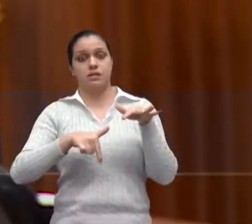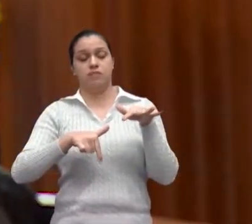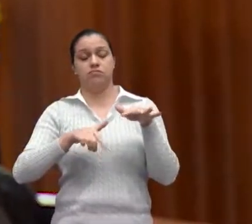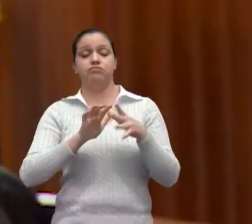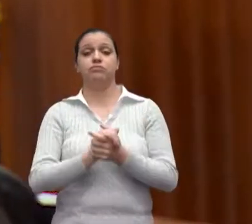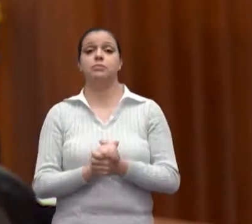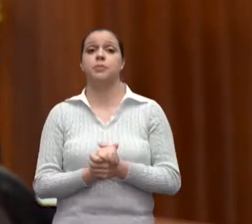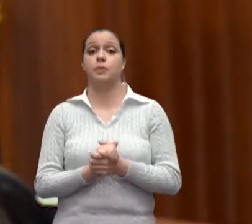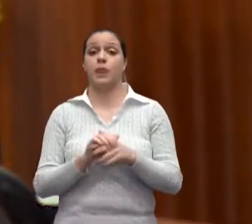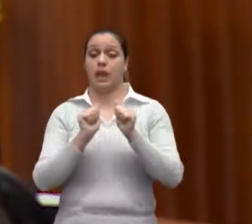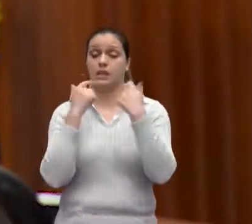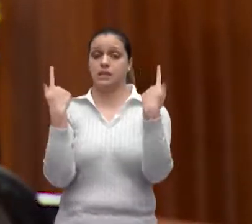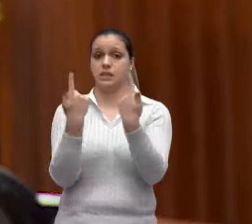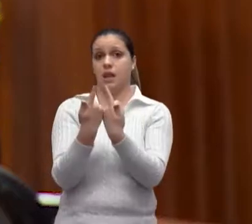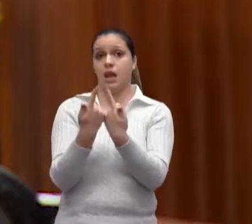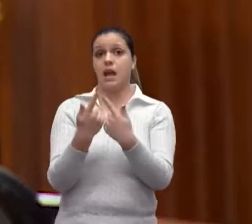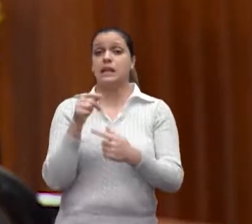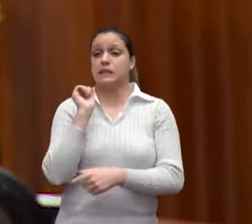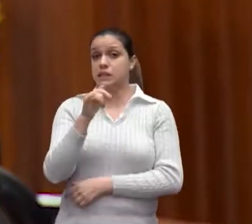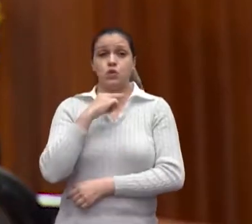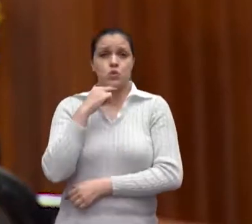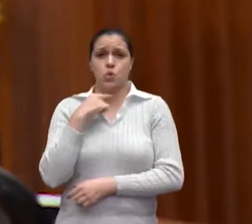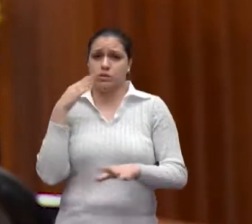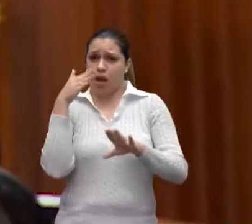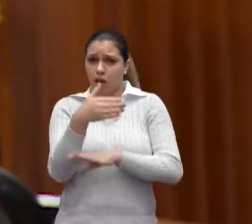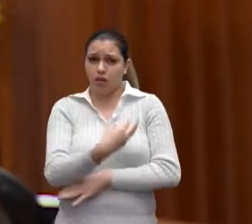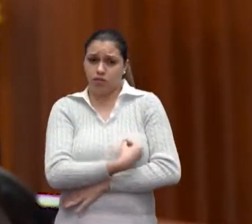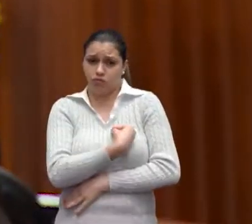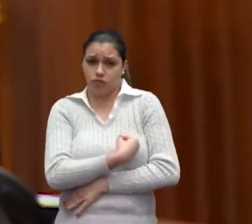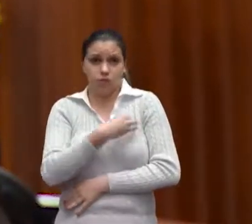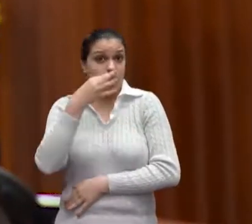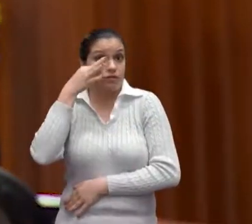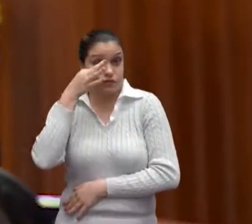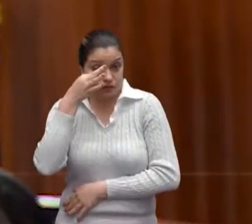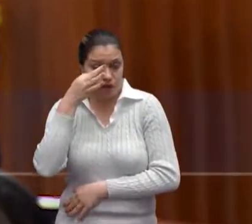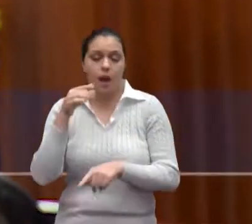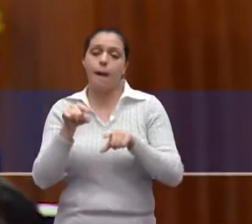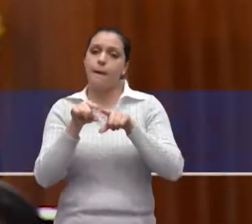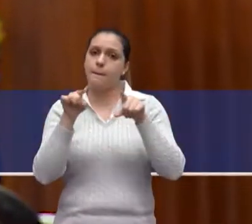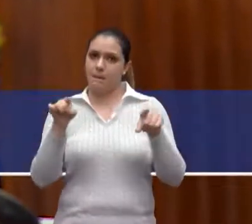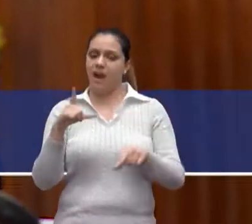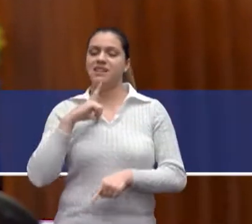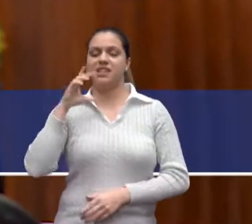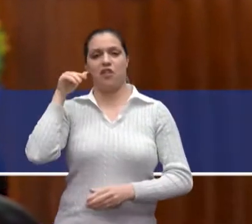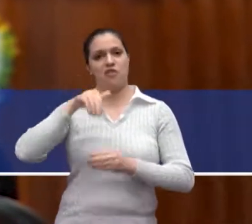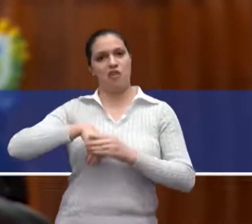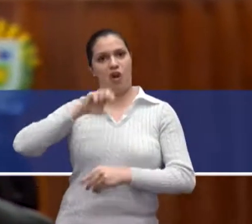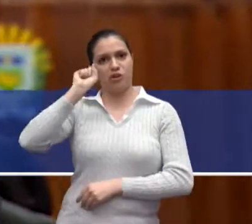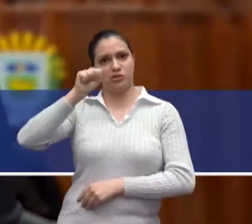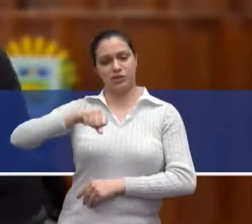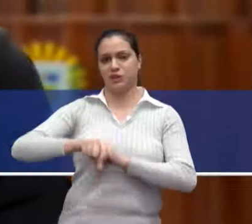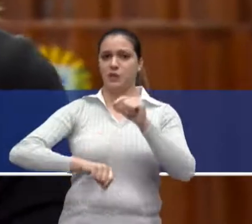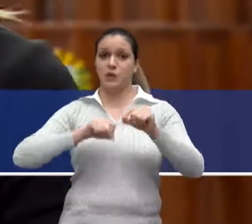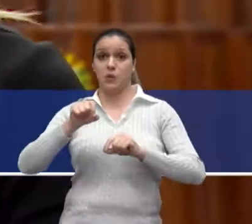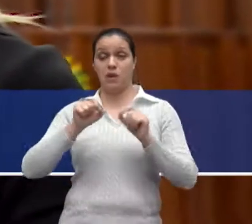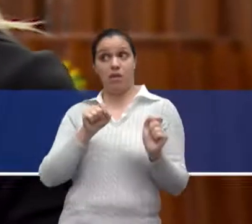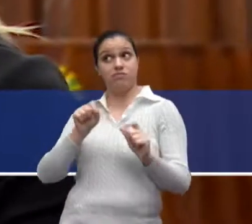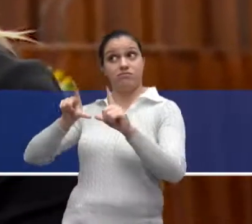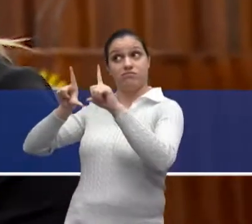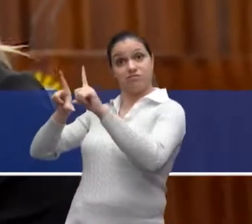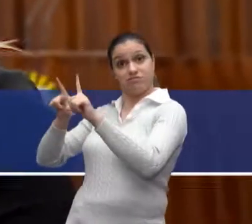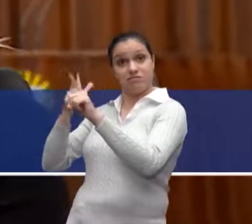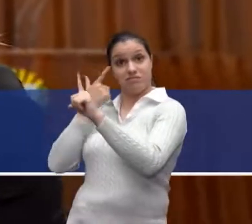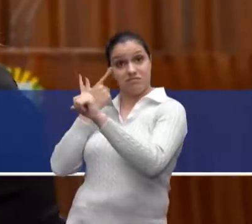Assembleia Legislativa. Aqueles que não conseguiram vir presencialmente puderam ter seus votos e pareceres